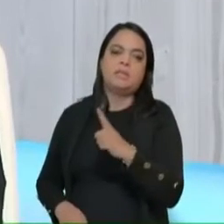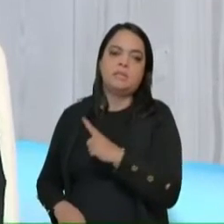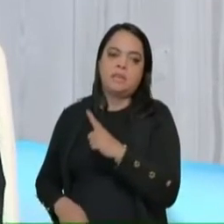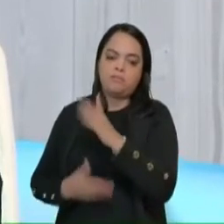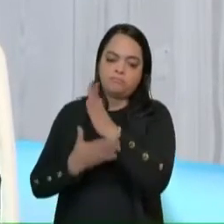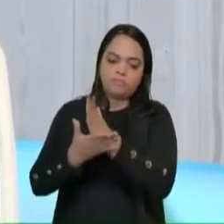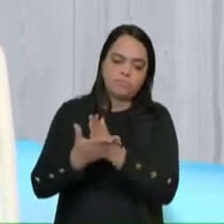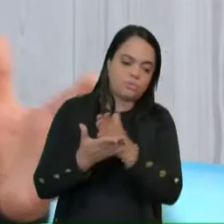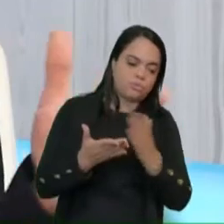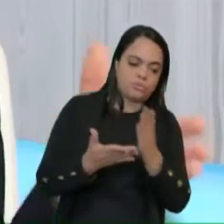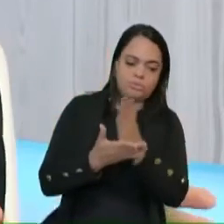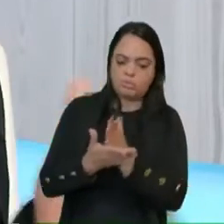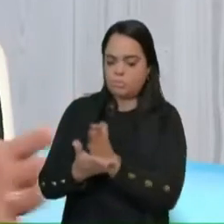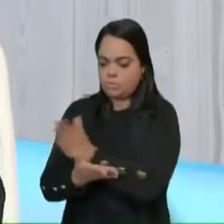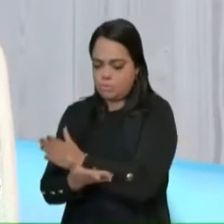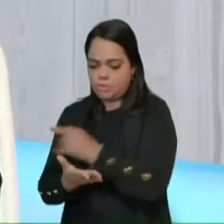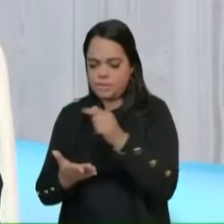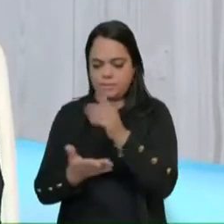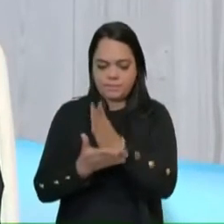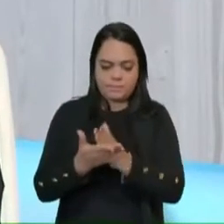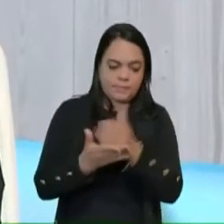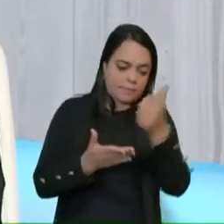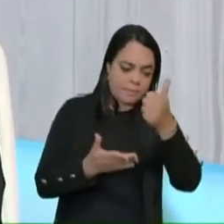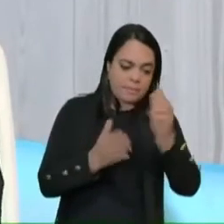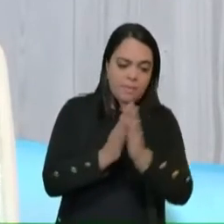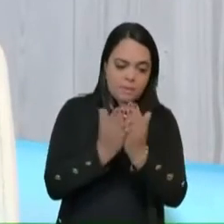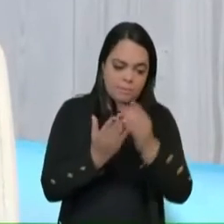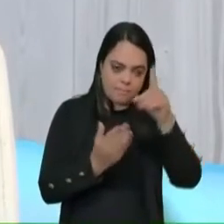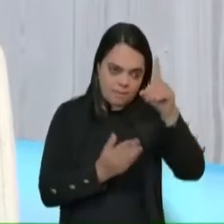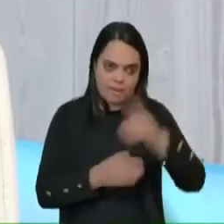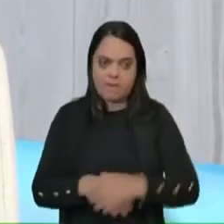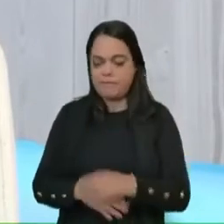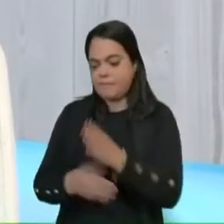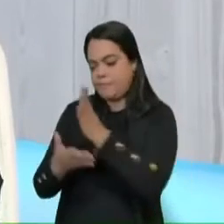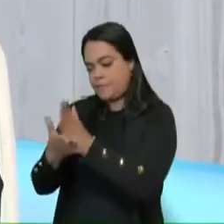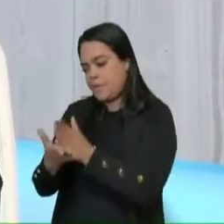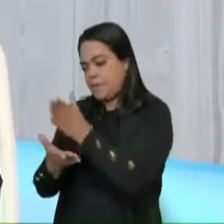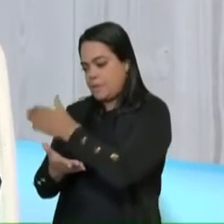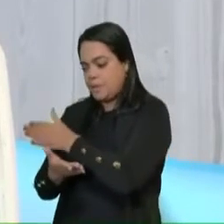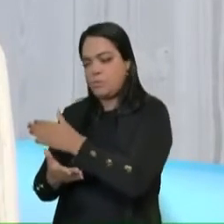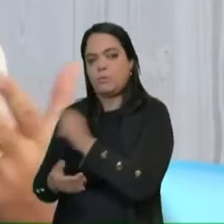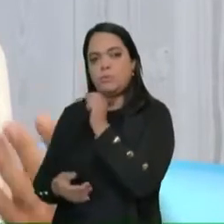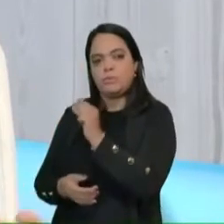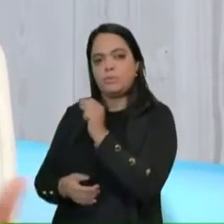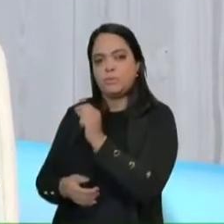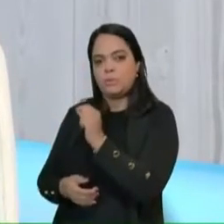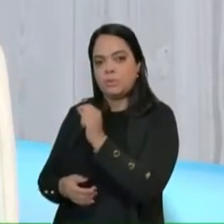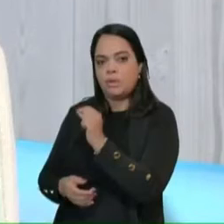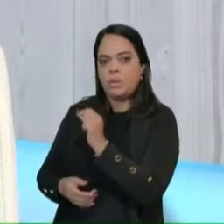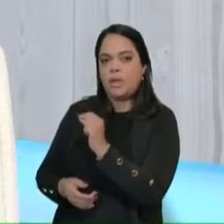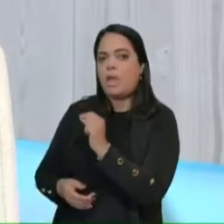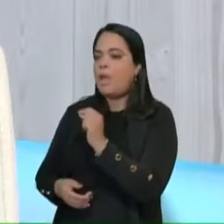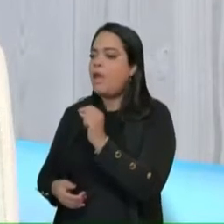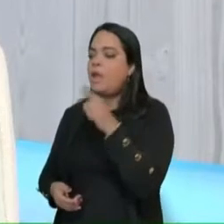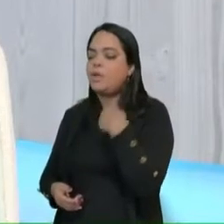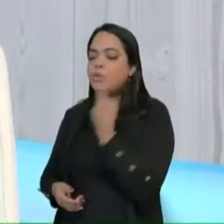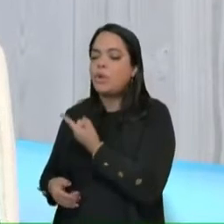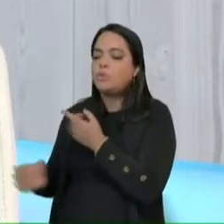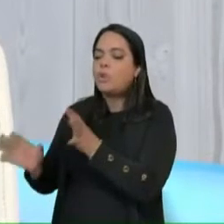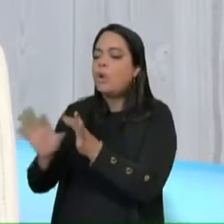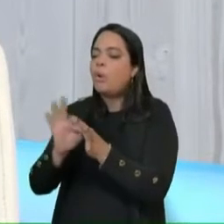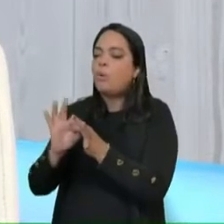partes né a palavra de Deus na primeira parte e depois a segunda parte a palavra que é comungada né onde nós